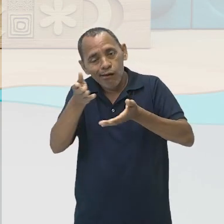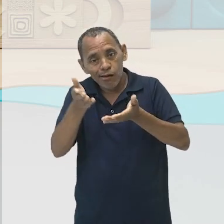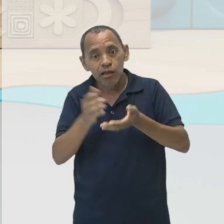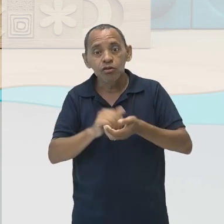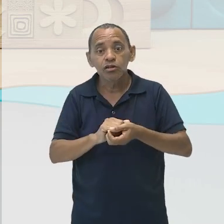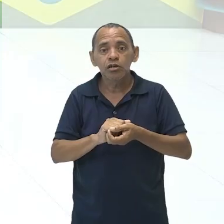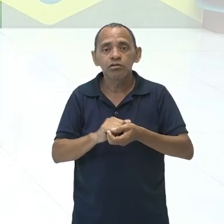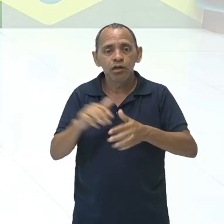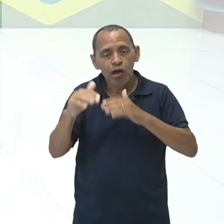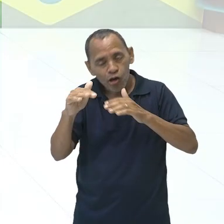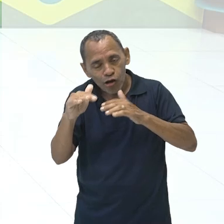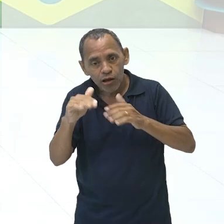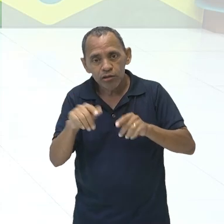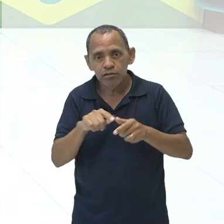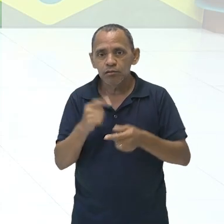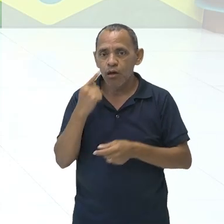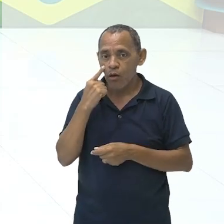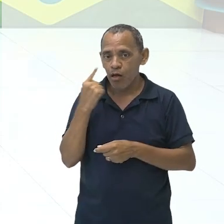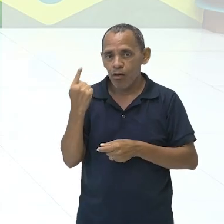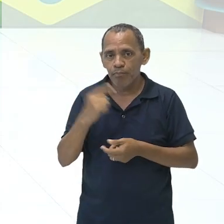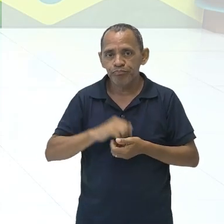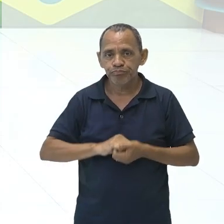vídeo.